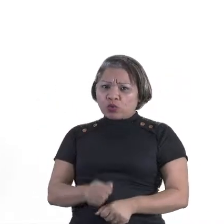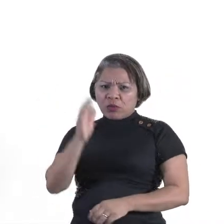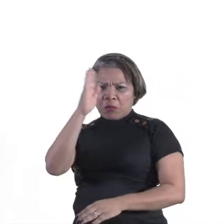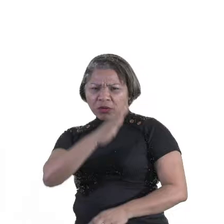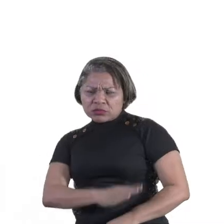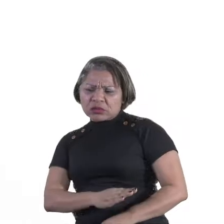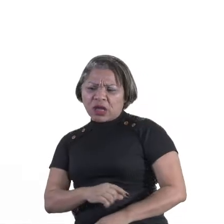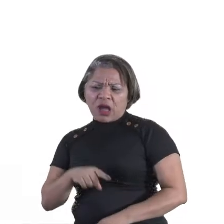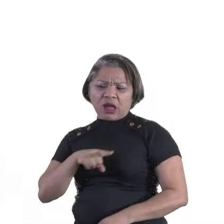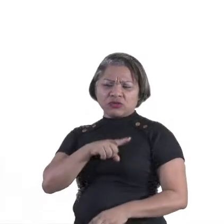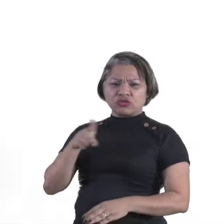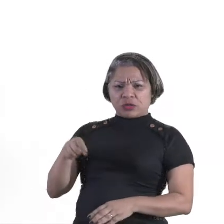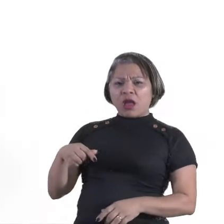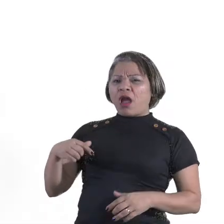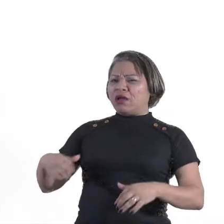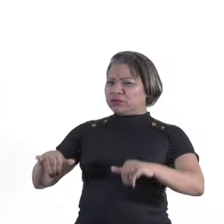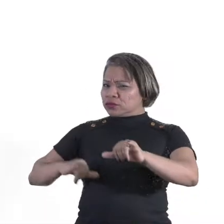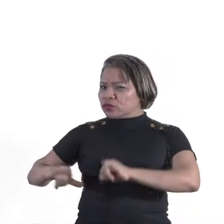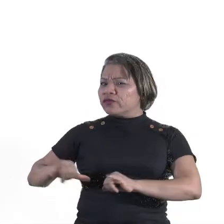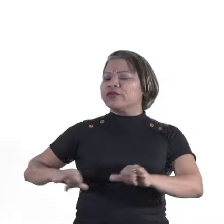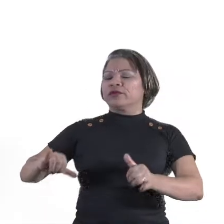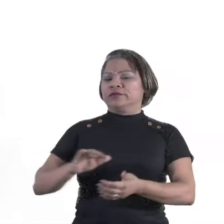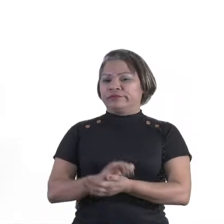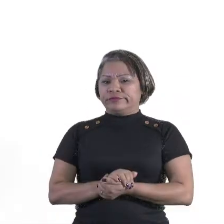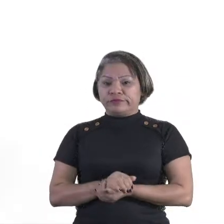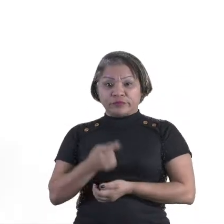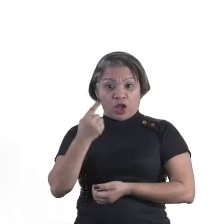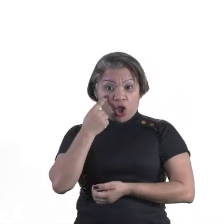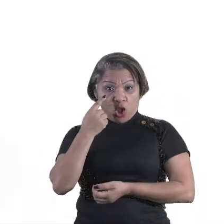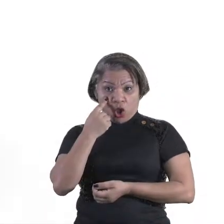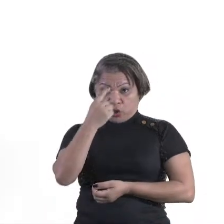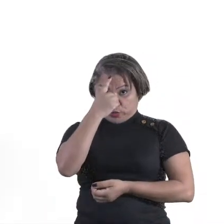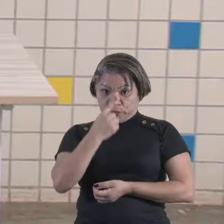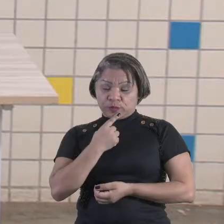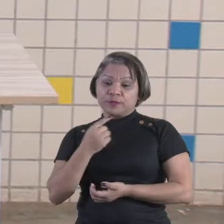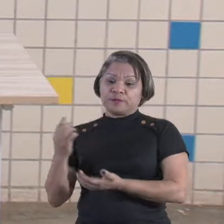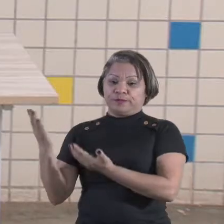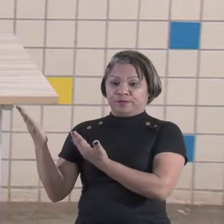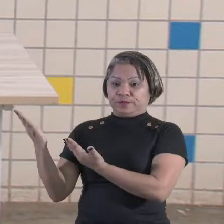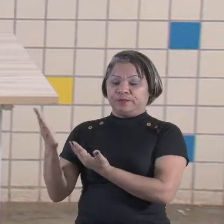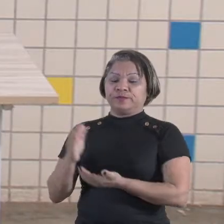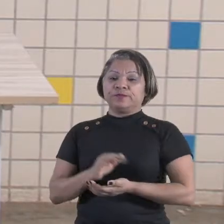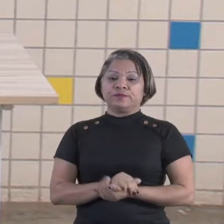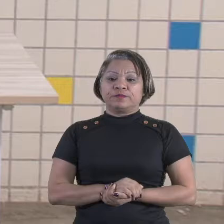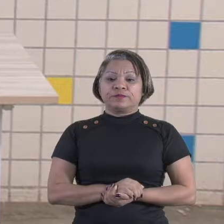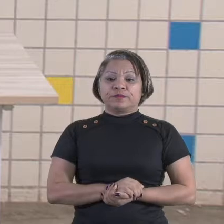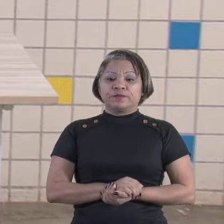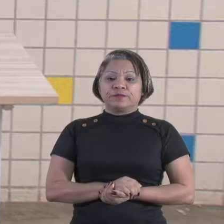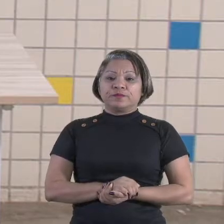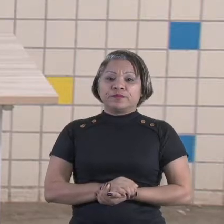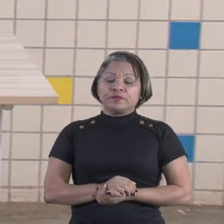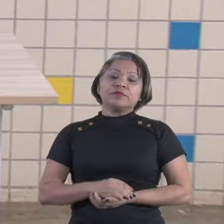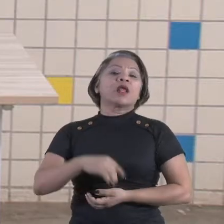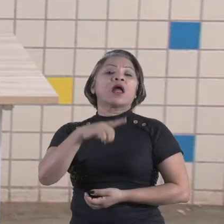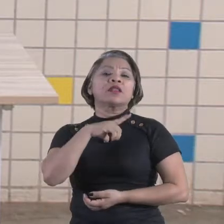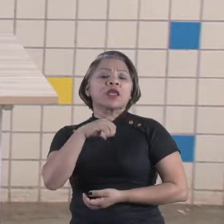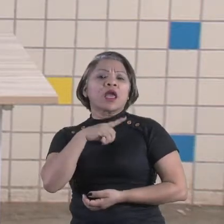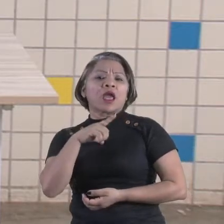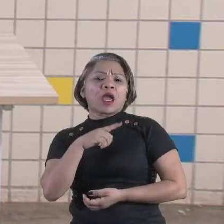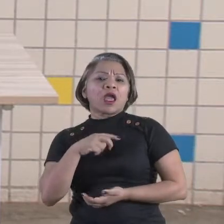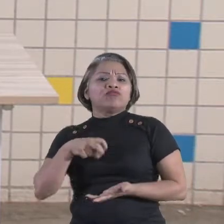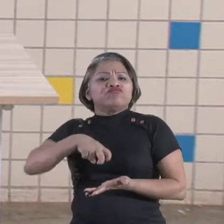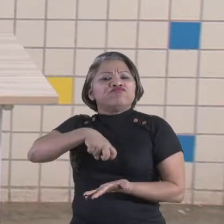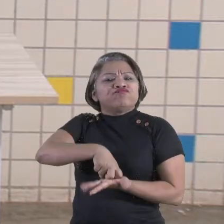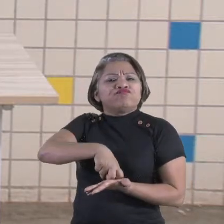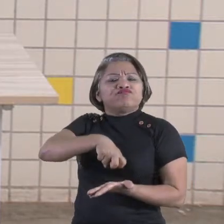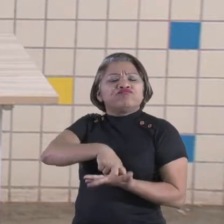escravizados. Como vocês podem estar observando no slide 2. Vocês têm aí as formas de castigo, que